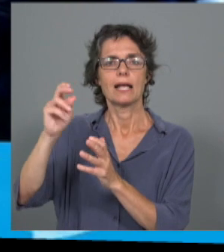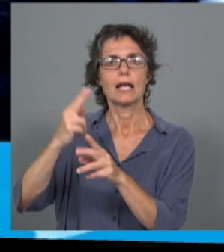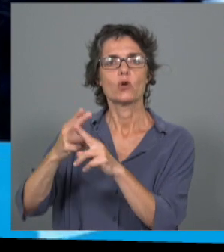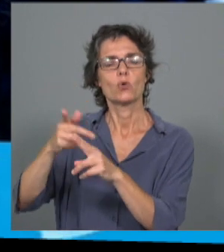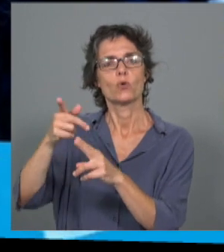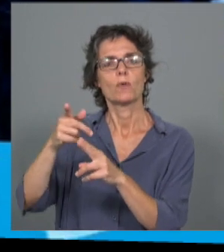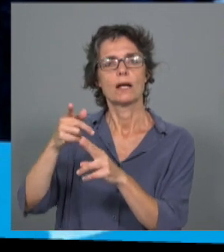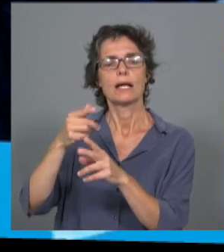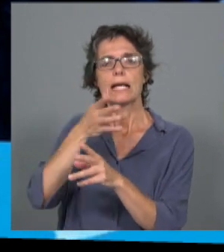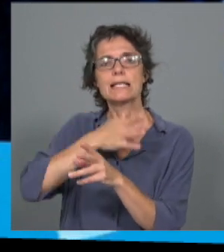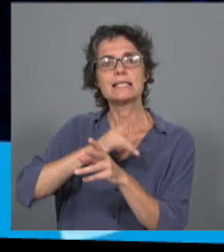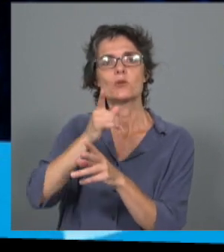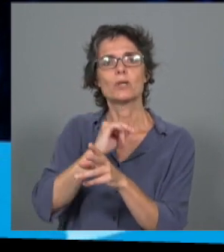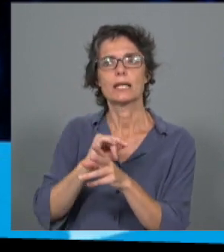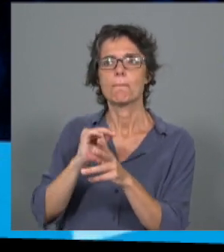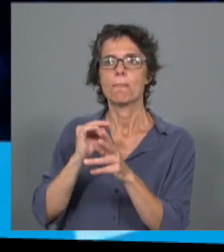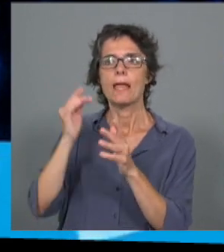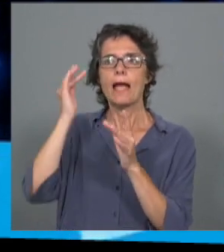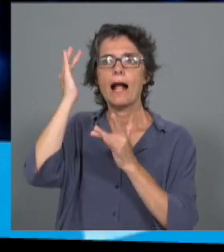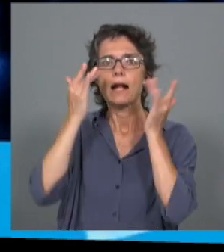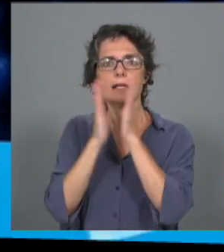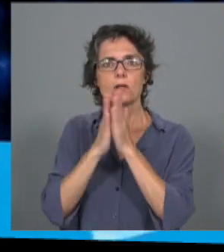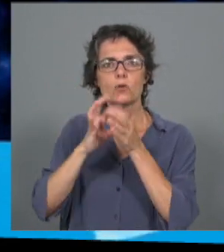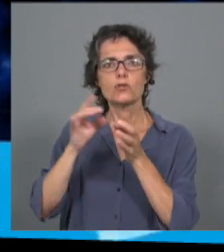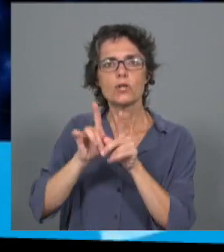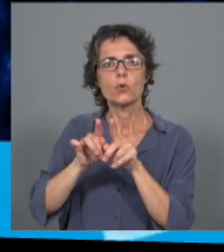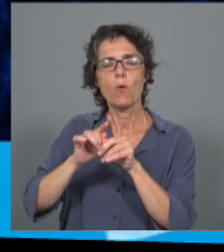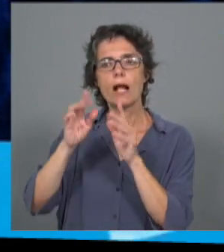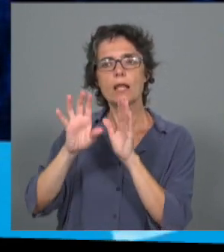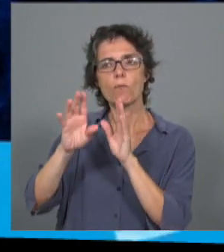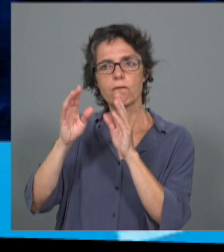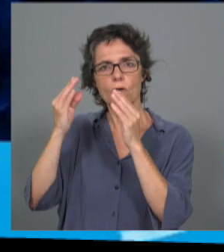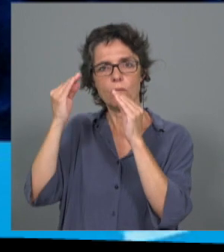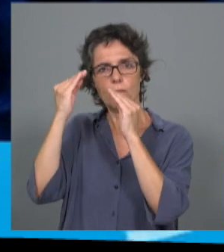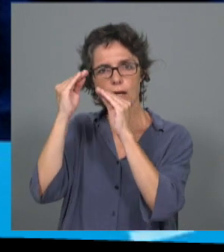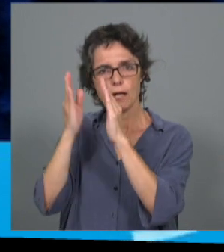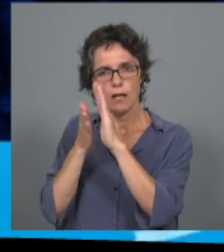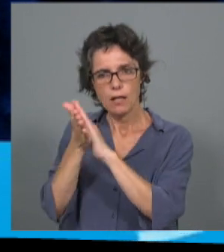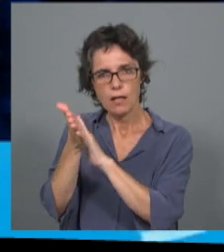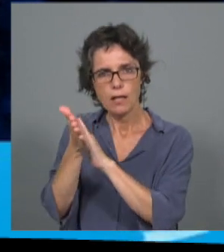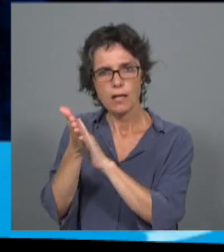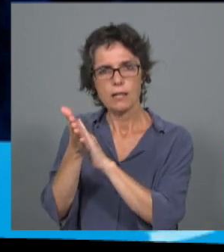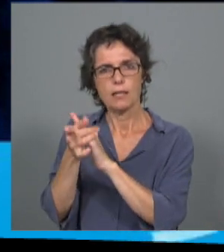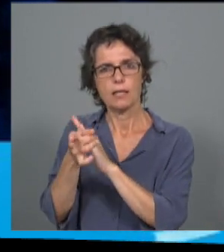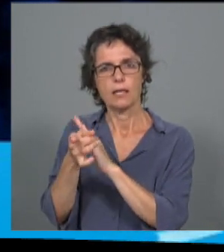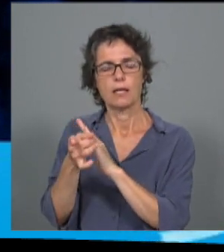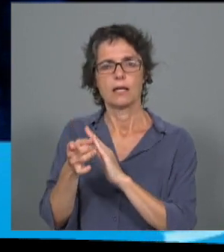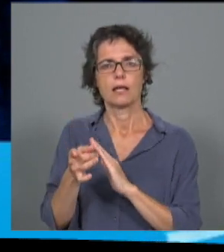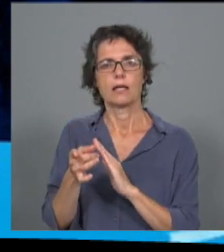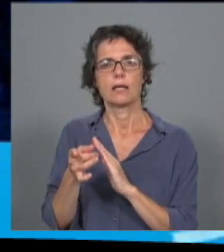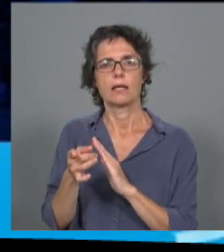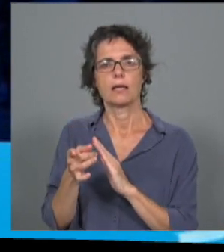ministério. Portanto, o ministério sacerdotal tem muitas dimensões e o ministério do ensino é uma delas. Daí este